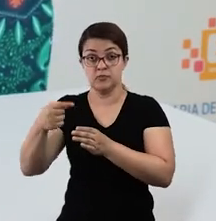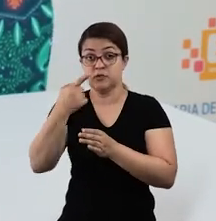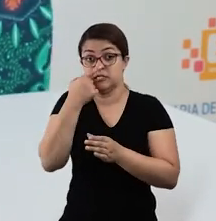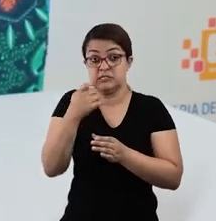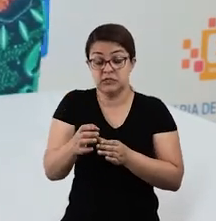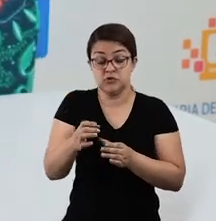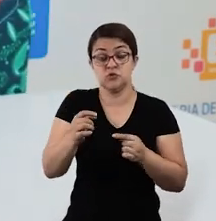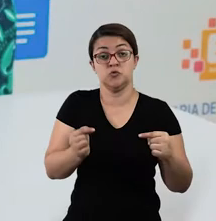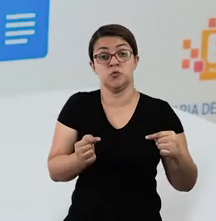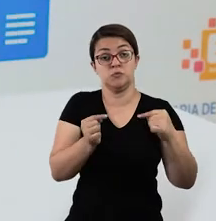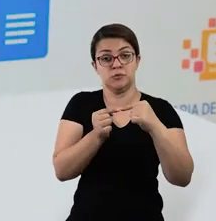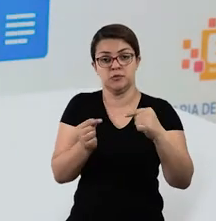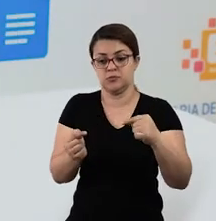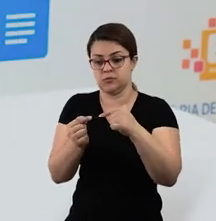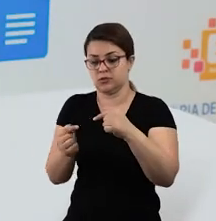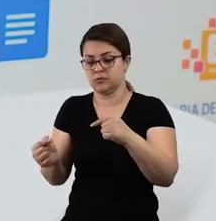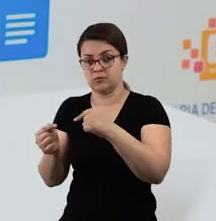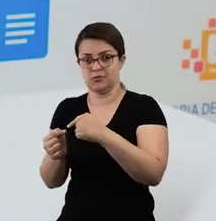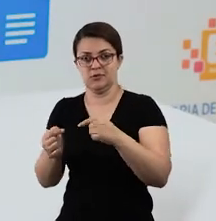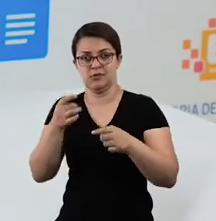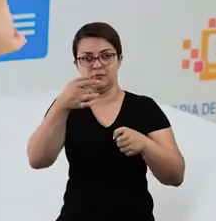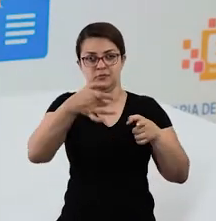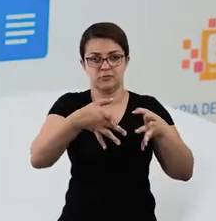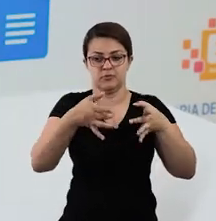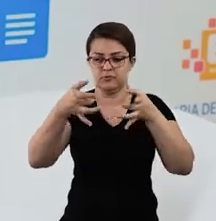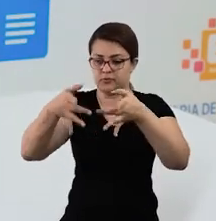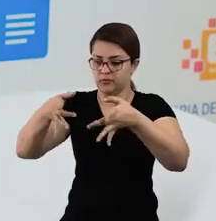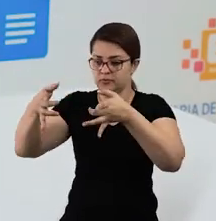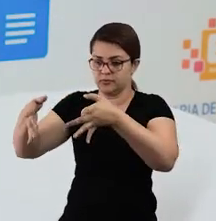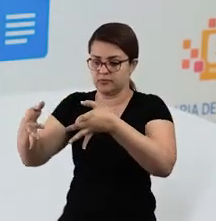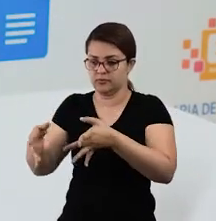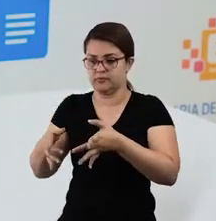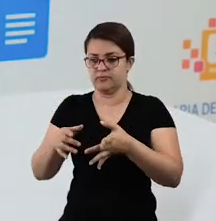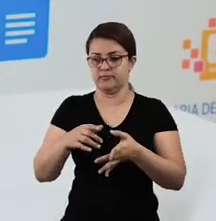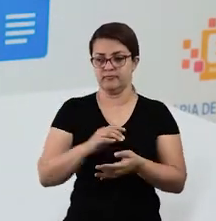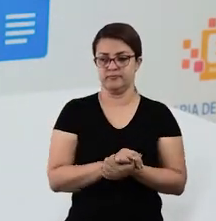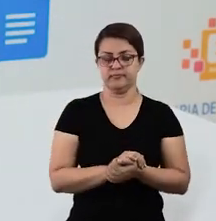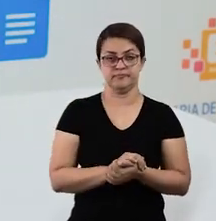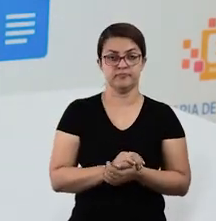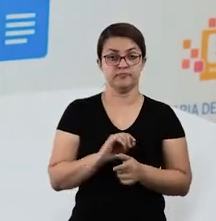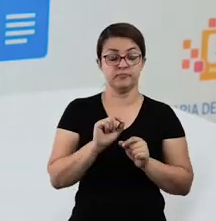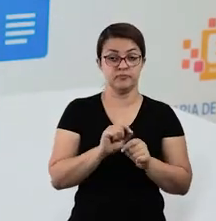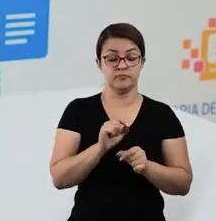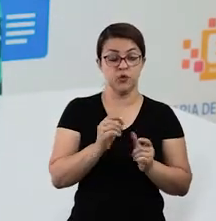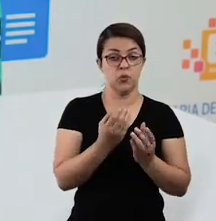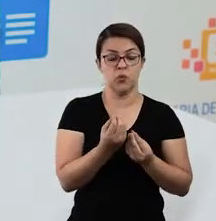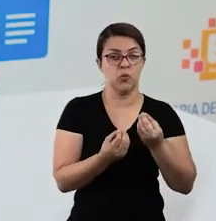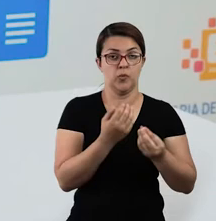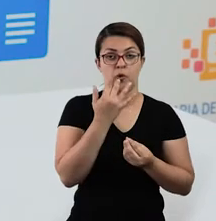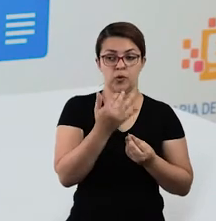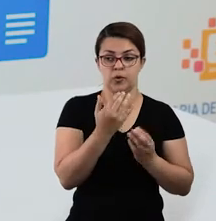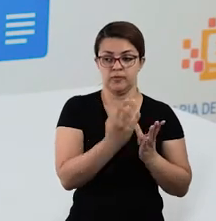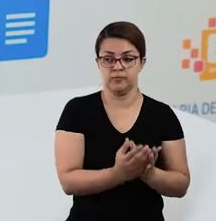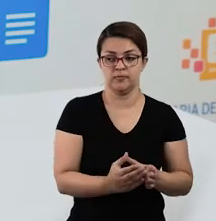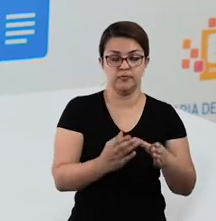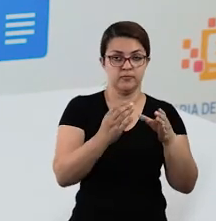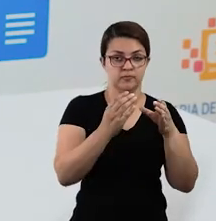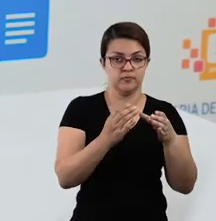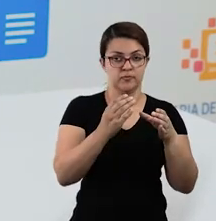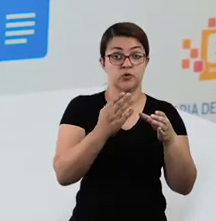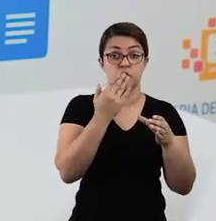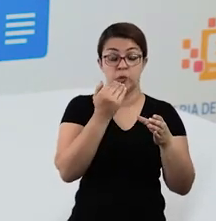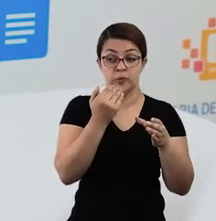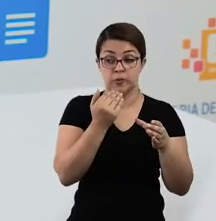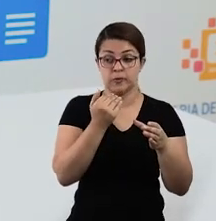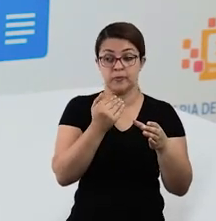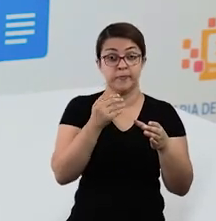ao seu tambor. Então aqui eu tenho os tambores de lixo. Mas, aqui ele já está descrevendo para você como deve ser pintado. Olha, o lixo